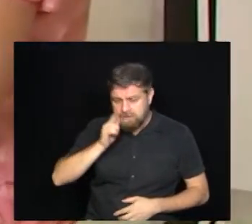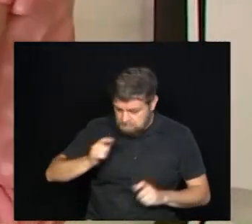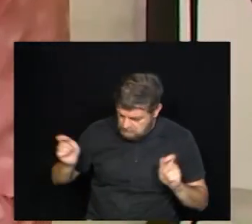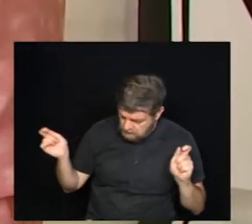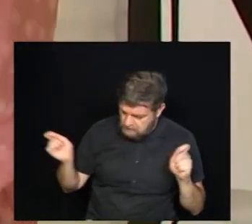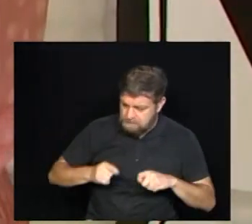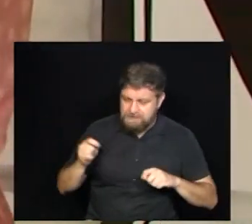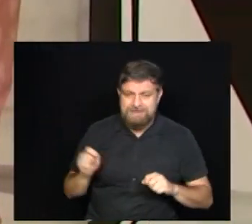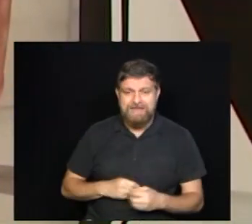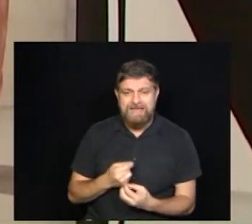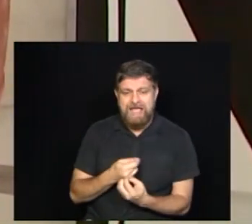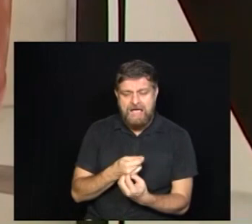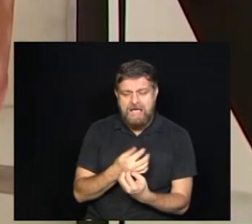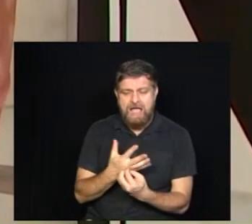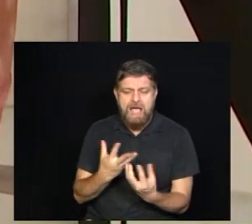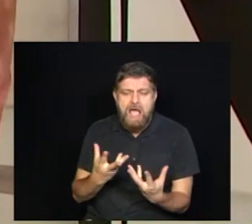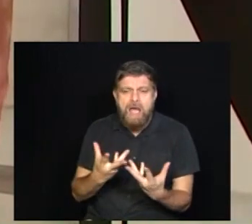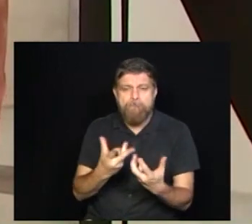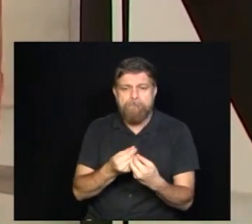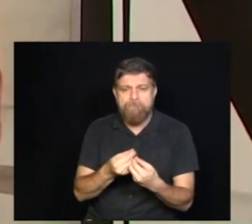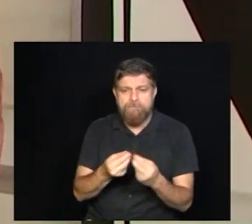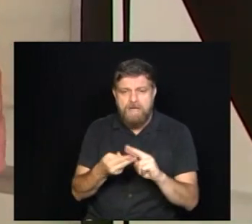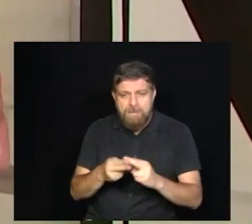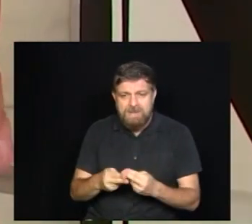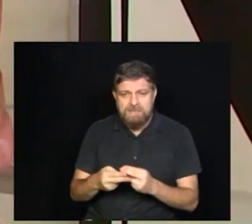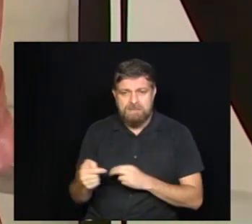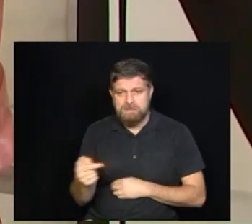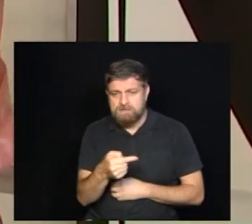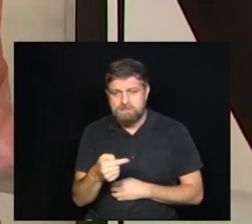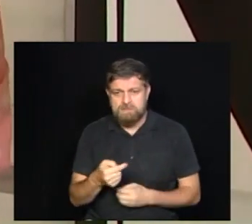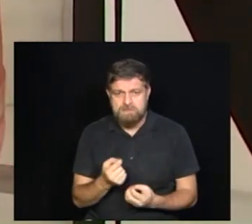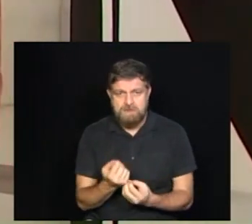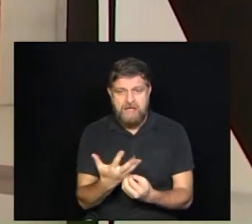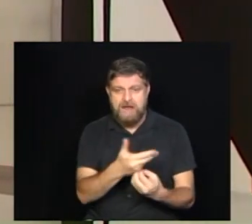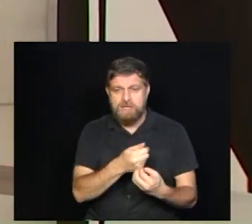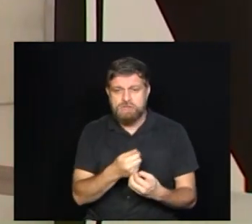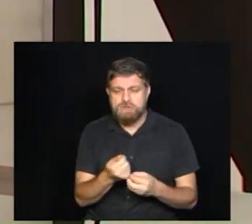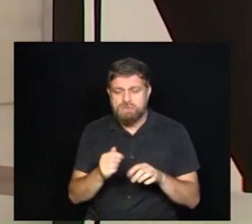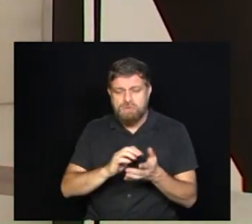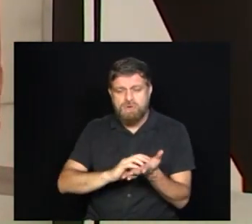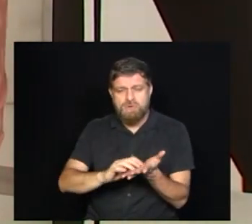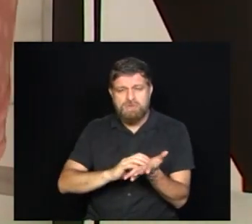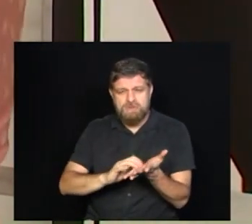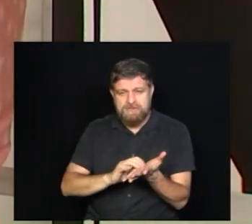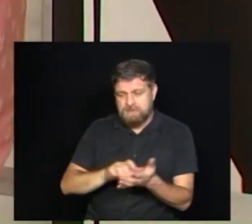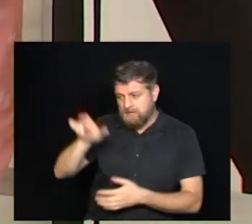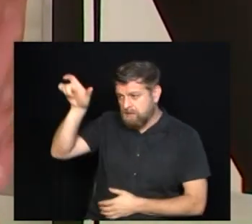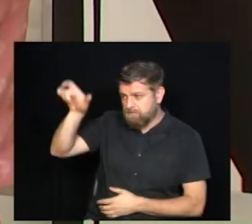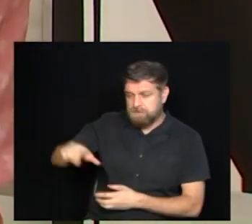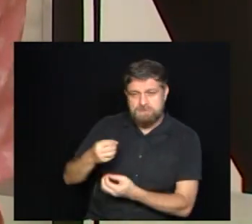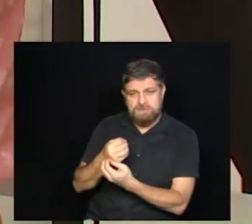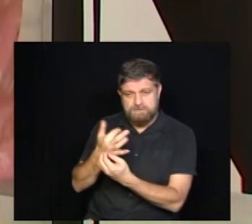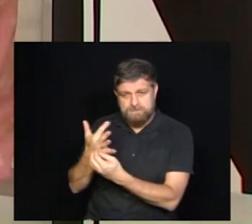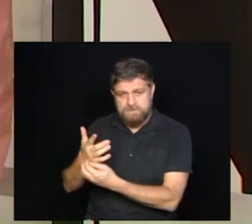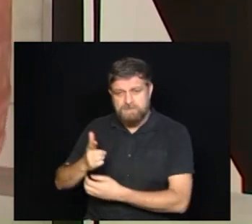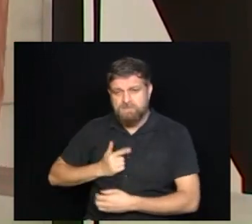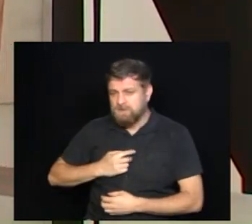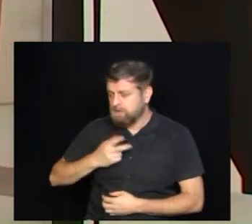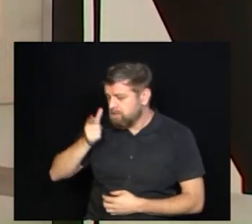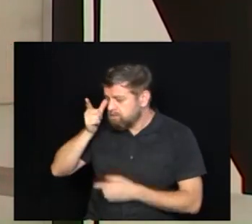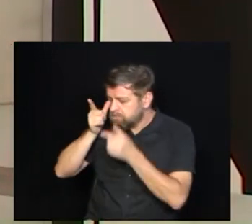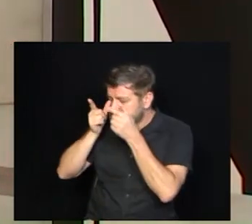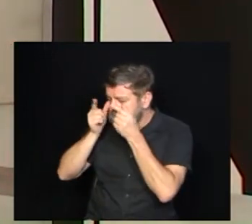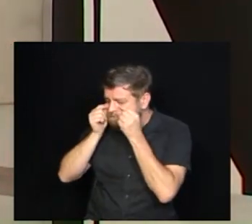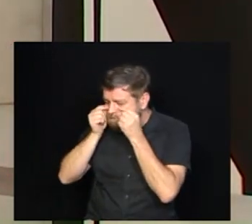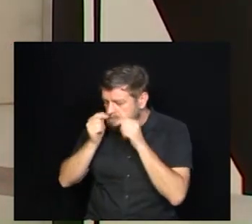ter habilidades. Então aqui o que você citou chama-se Arte no Tato. É um artista que ele tem deficiência visual. Olha, e